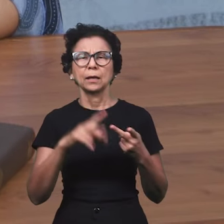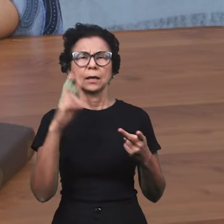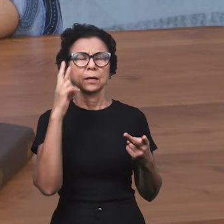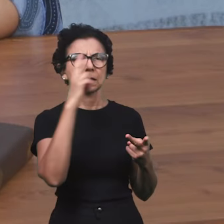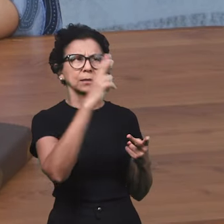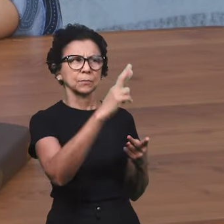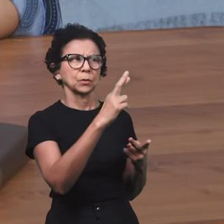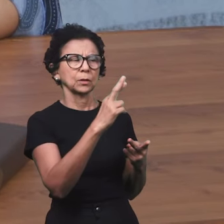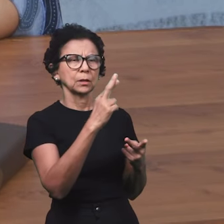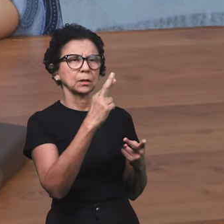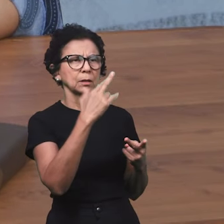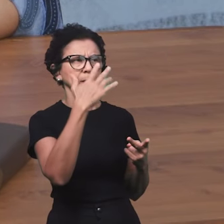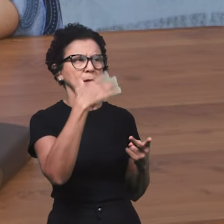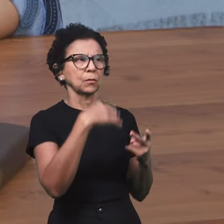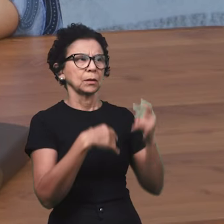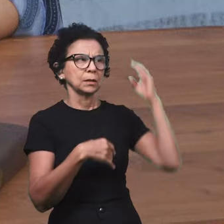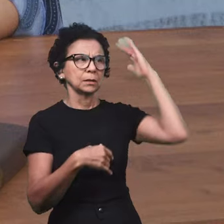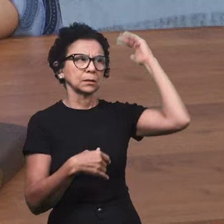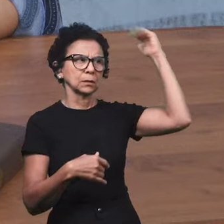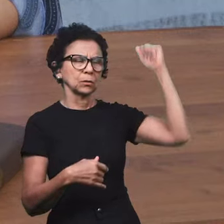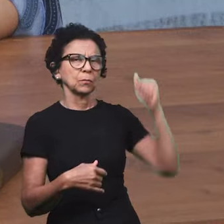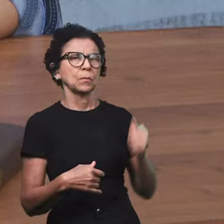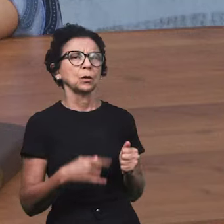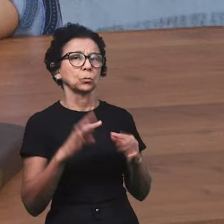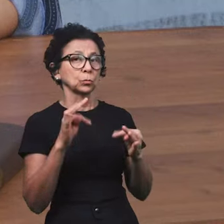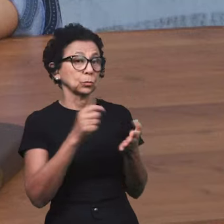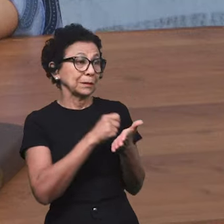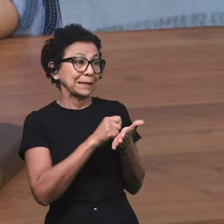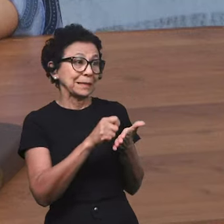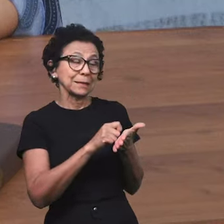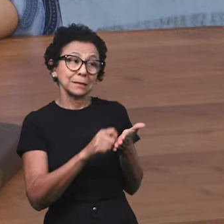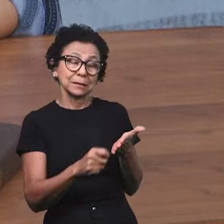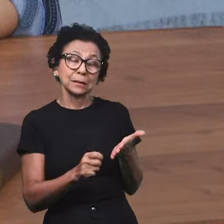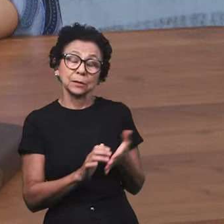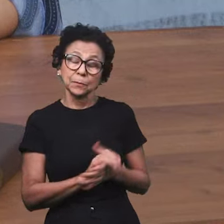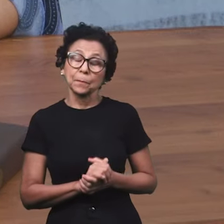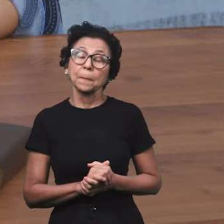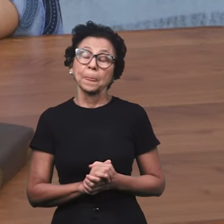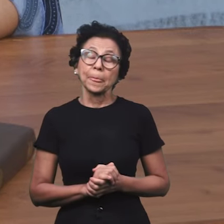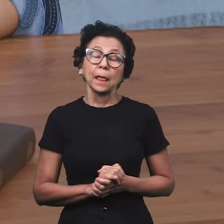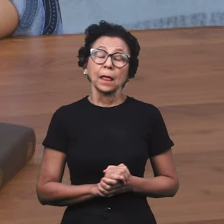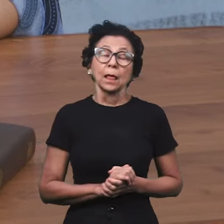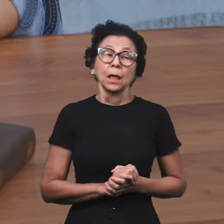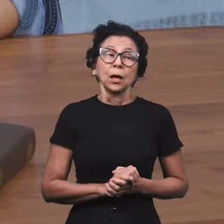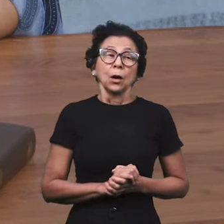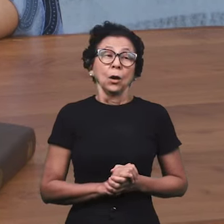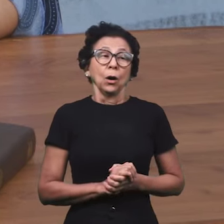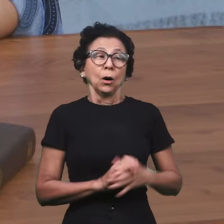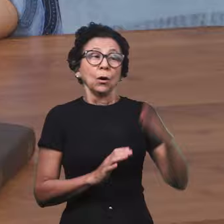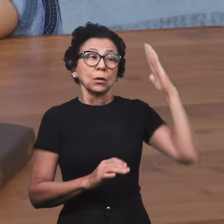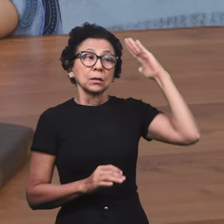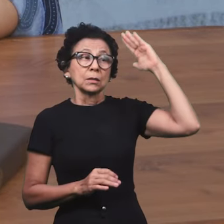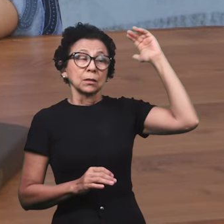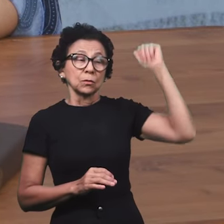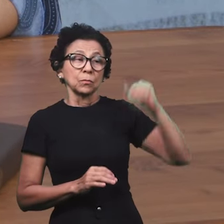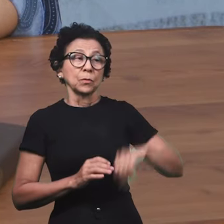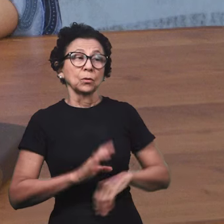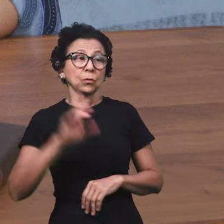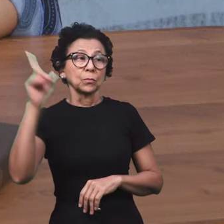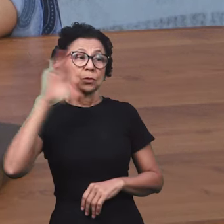Salomão, dizendo: Porquanto o Senhor ama o seu povo, te pôs sobre ele